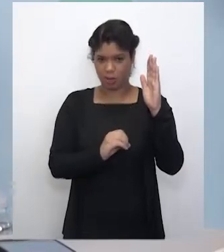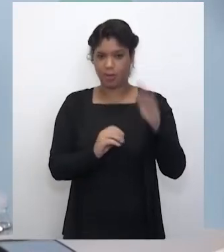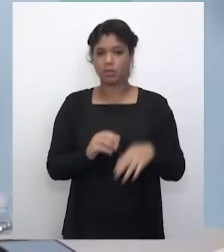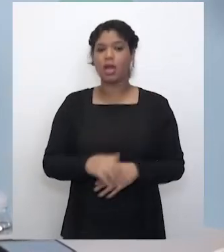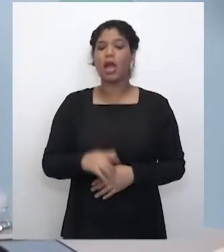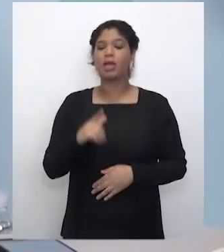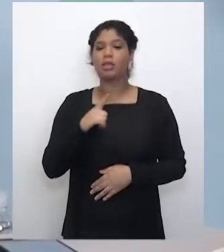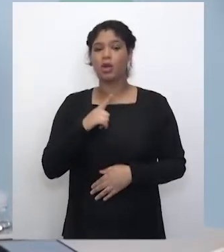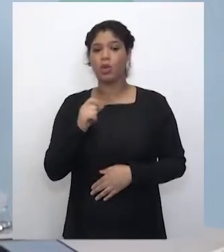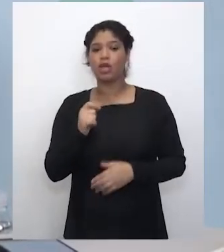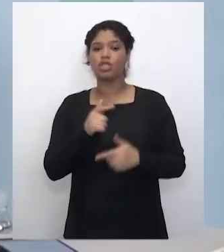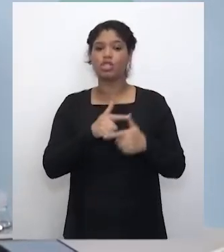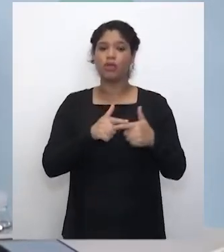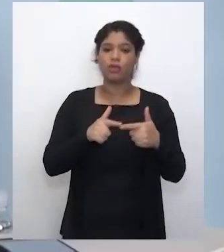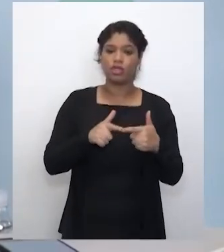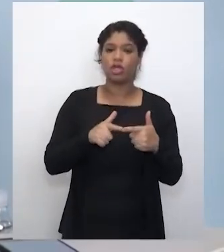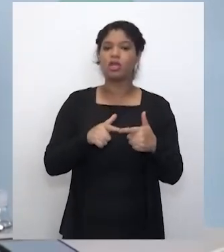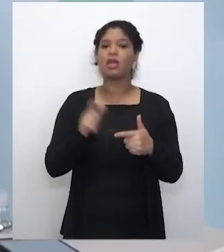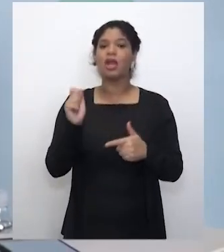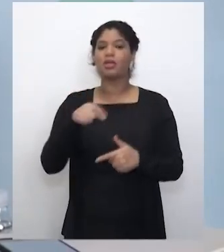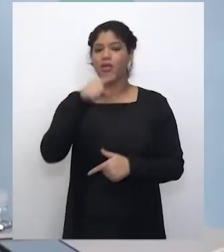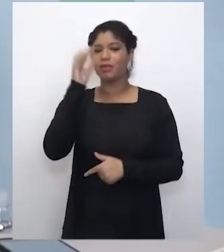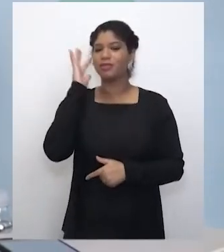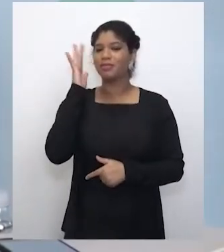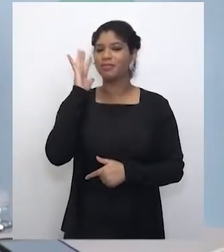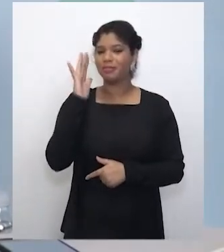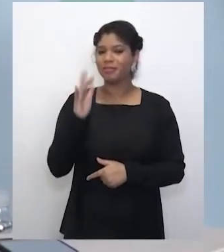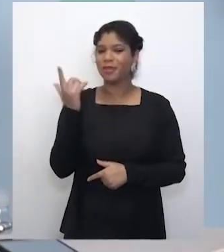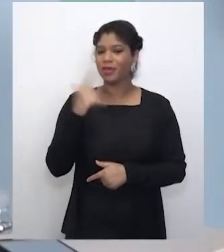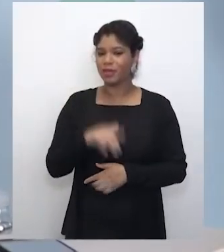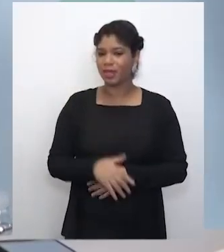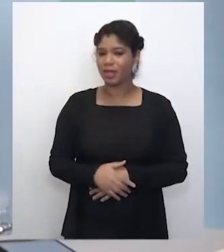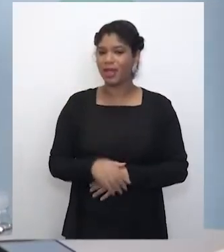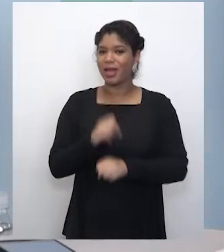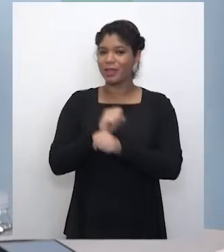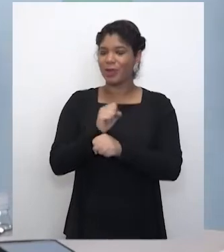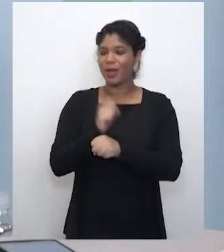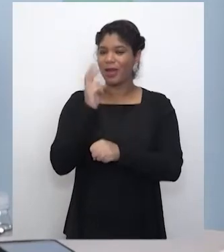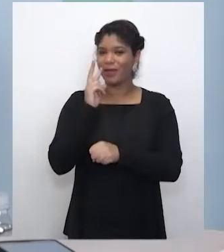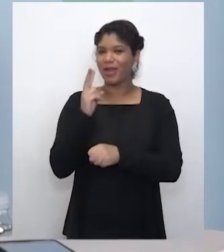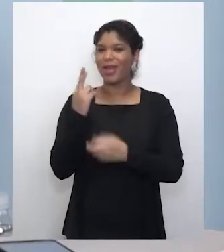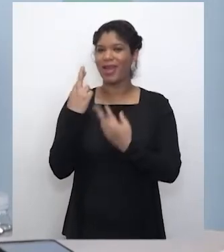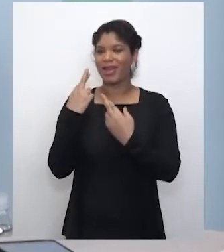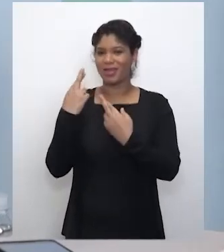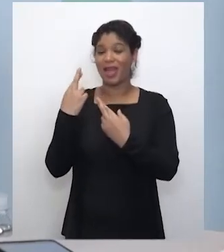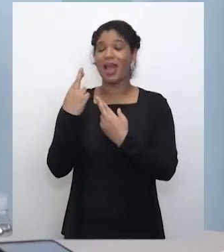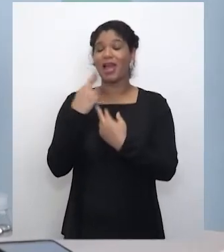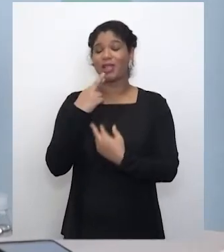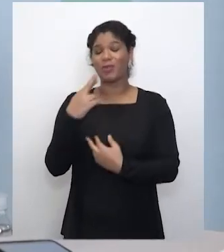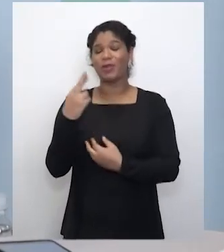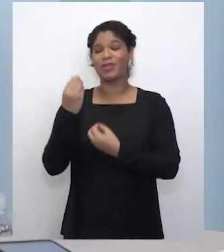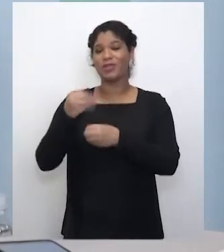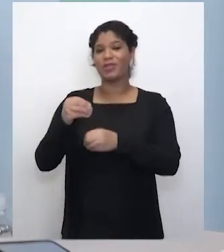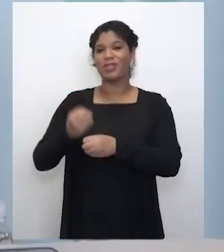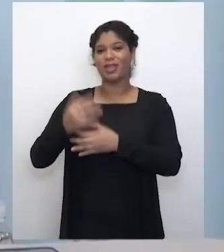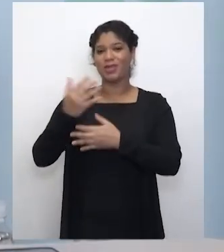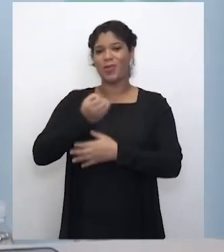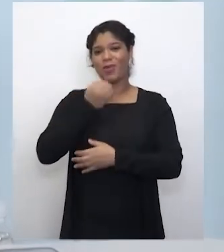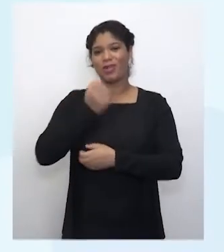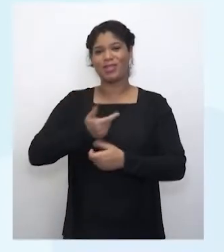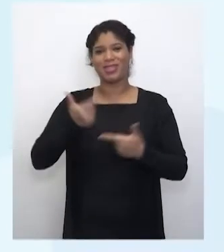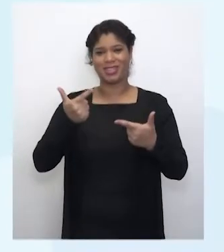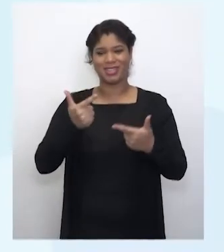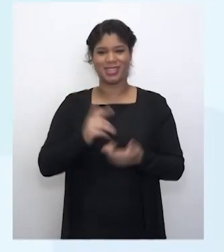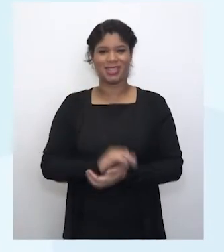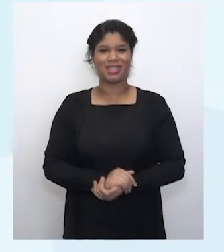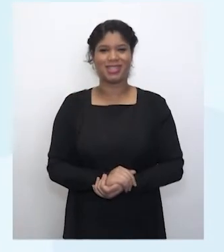dividindo, passa multiplicando. Só usar o raciocínio que você vai conseguir. Então aguardo algumas respostas no chat. Já já voltamos. Boa sorte.